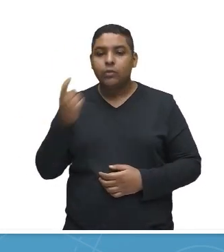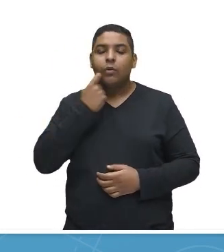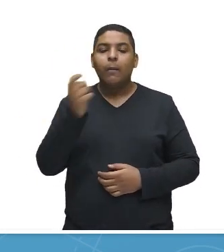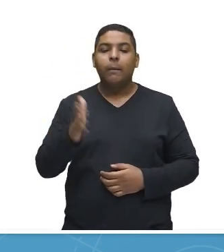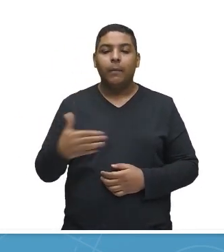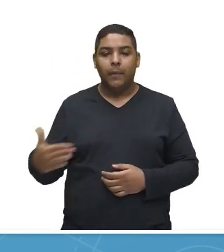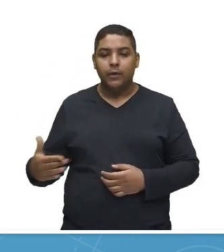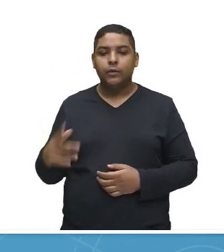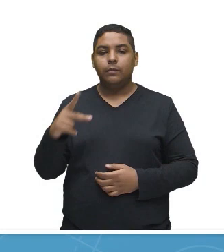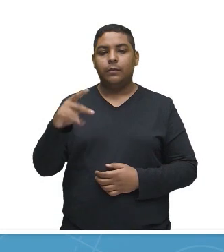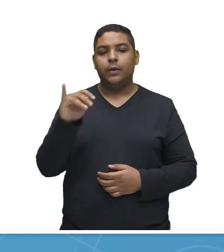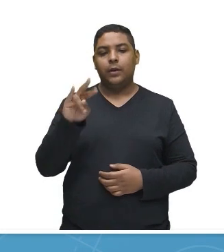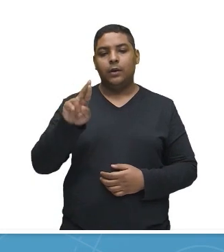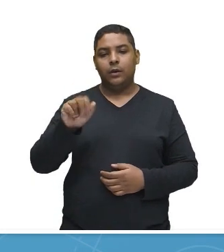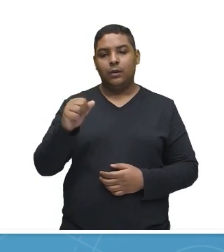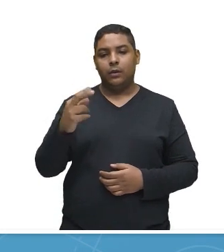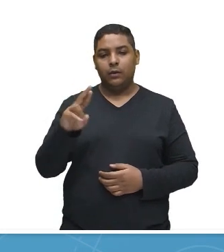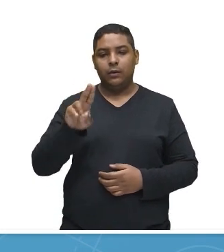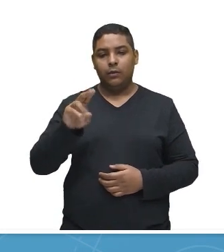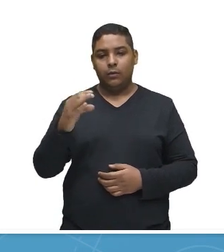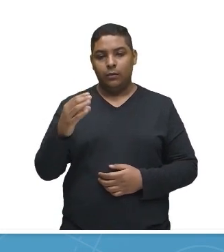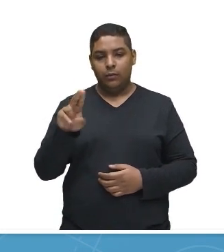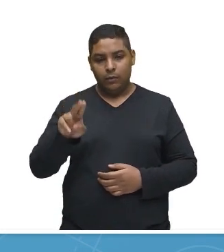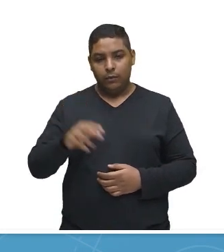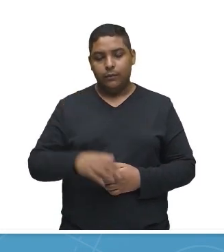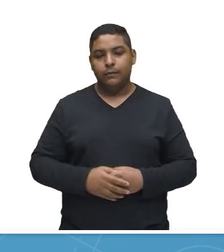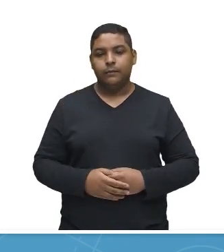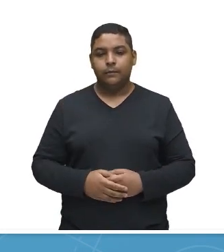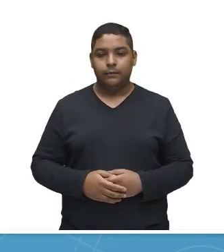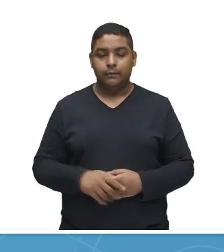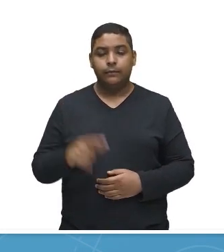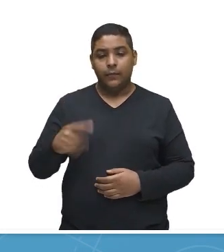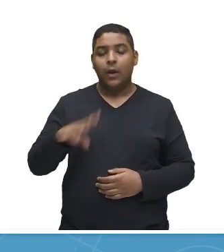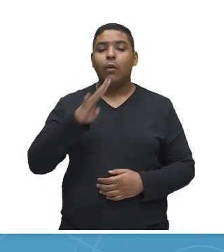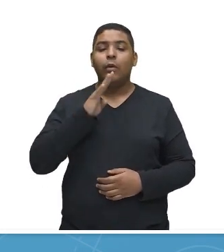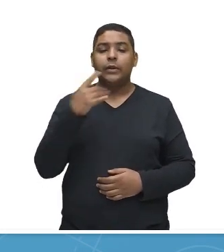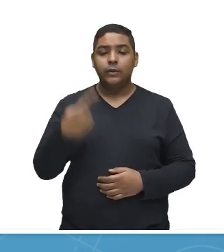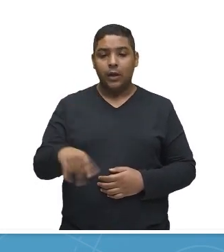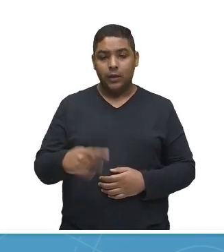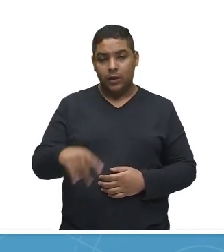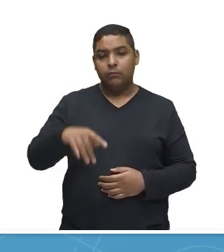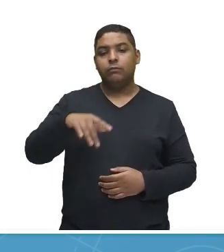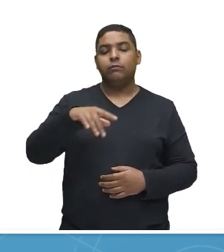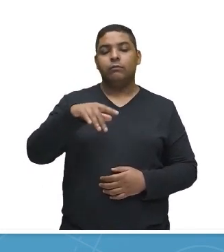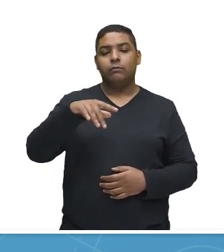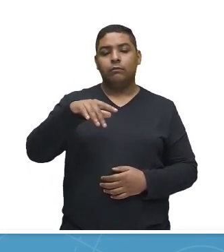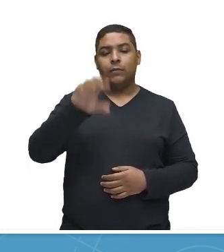o pirarucu, que é um peixe muito conhecido da nossa região.